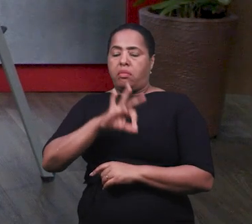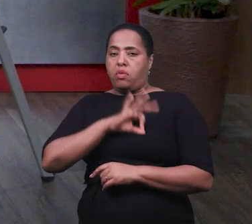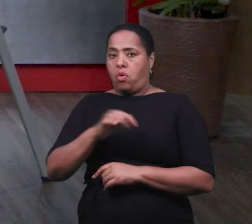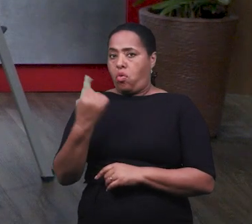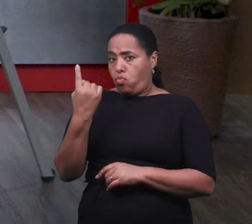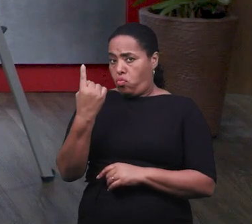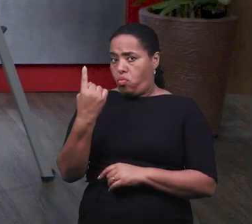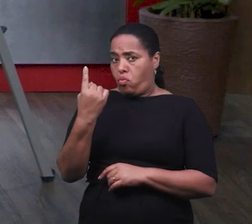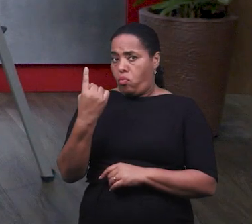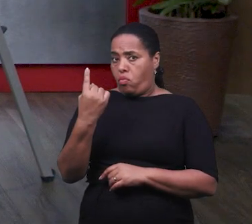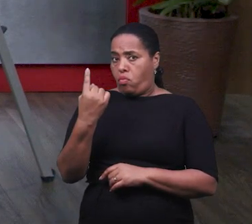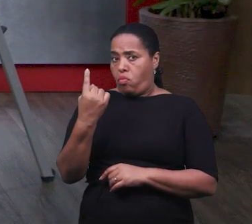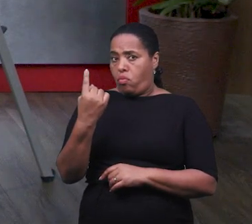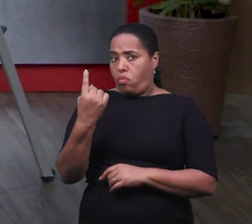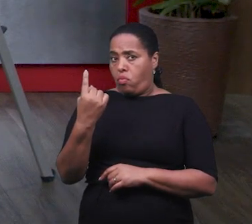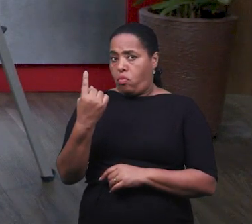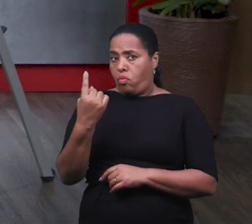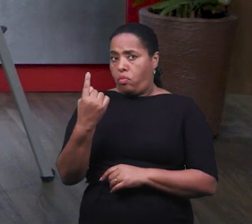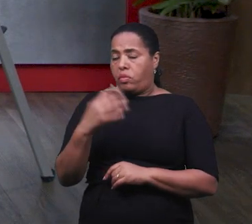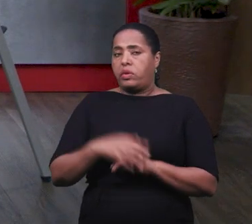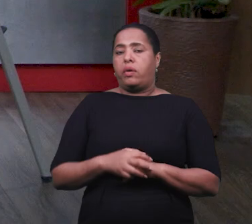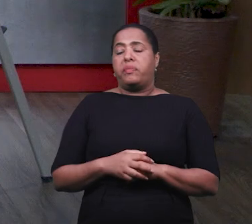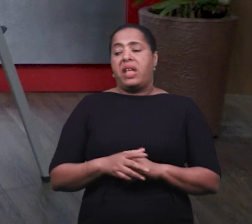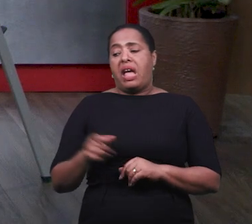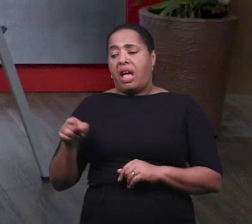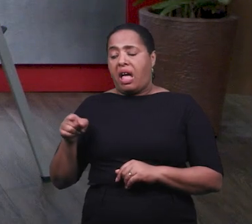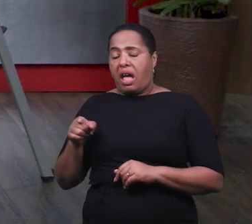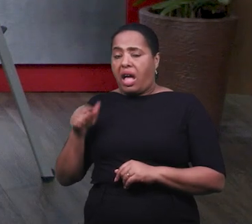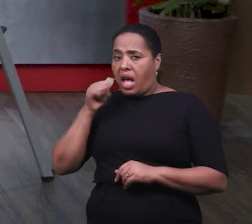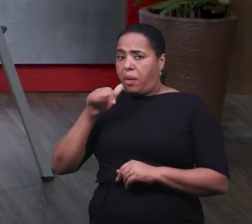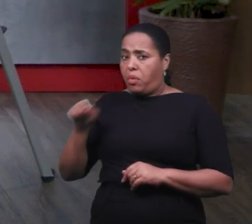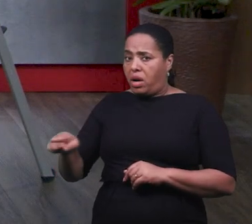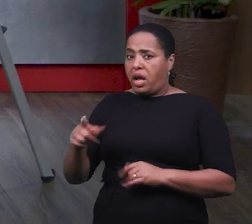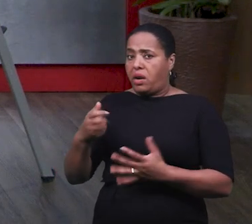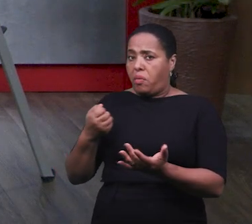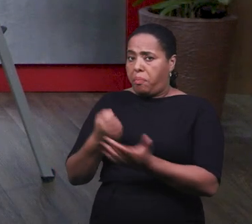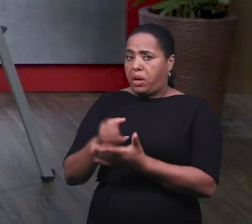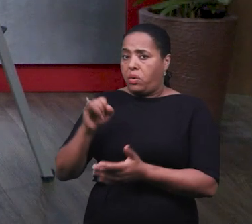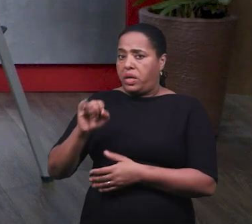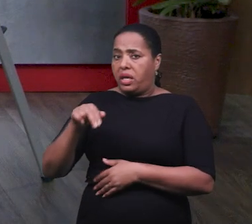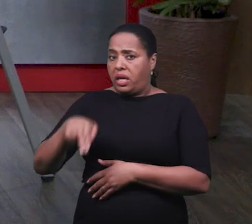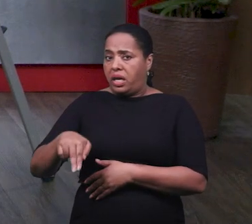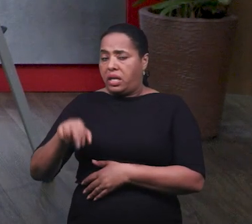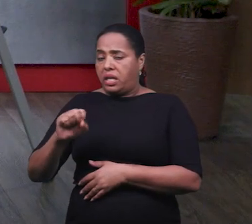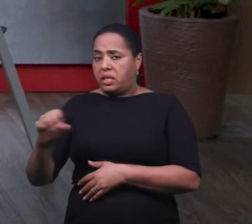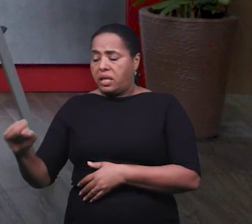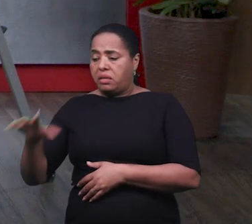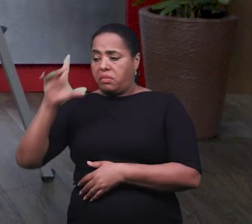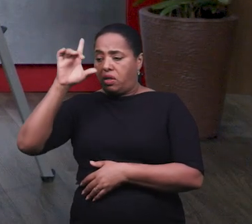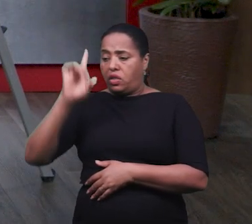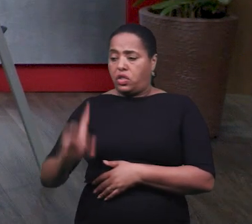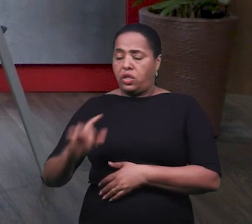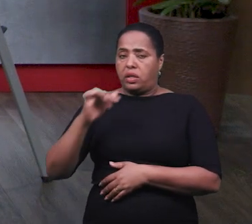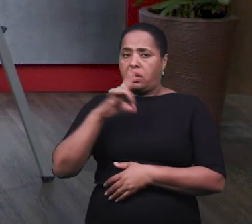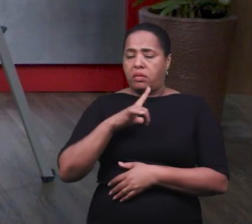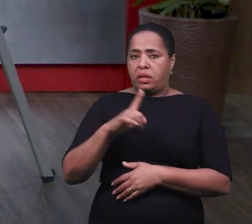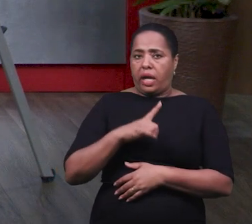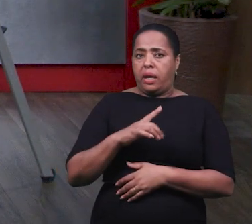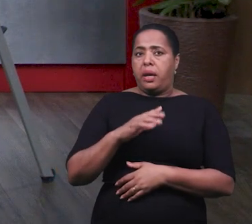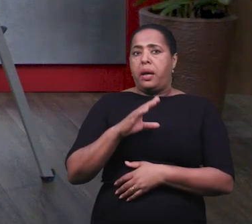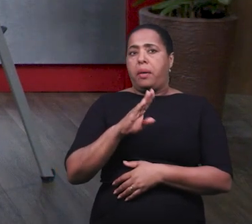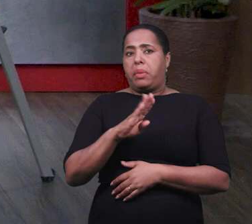Então, assim, acaba compensando. Ela não contribuiu, mas vai ter direito ao benefício, que esse benefício assistencial é o